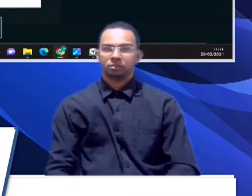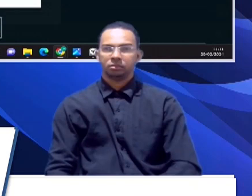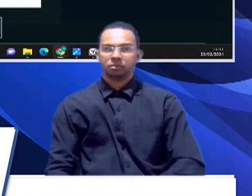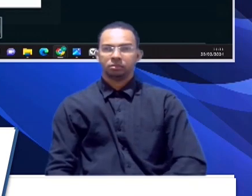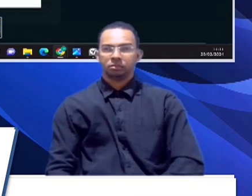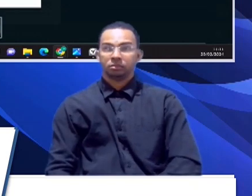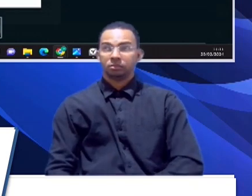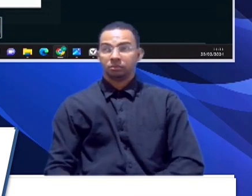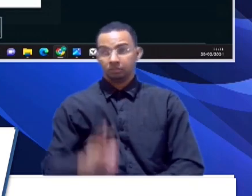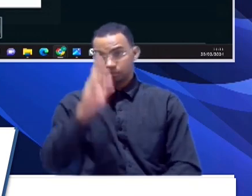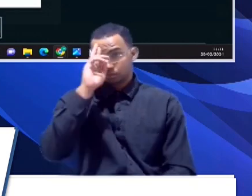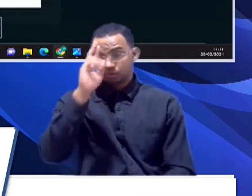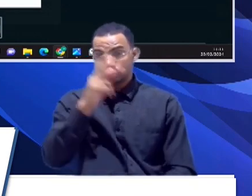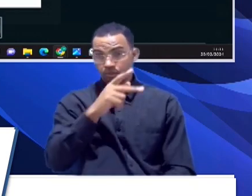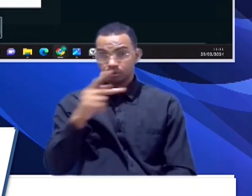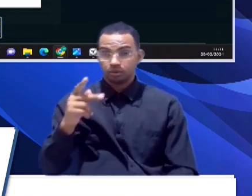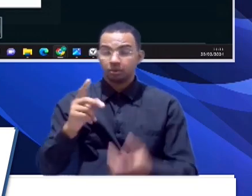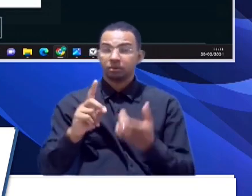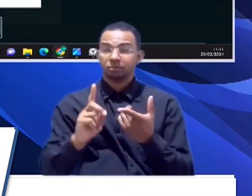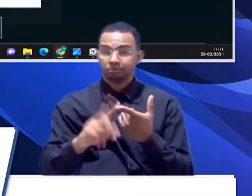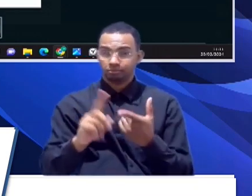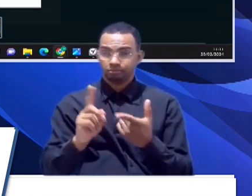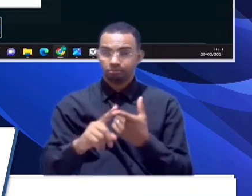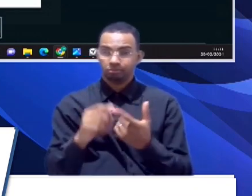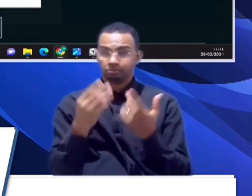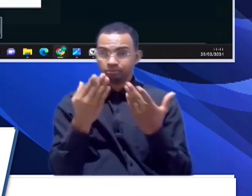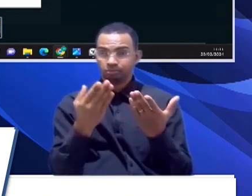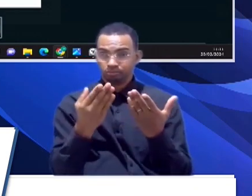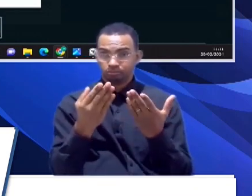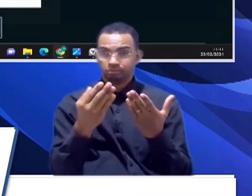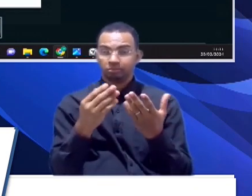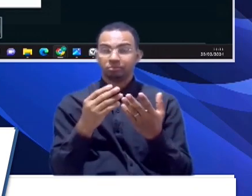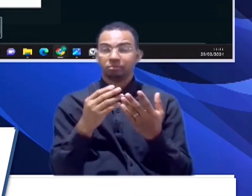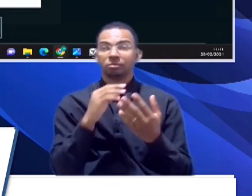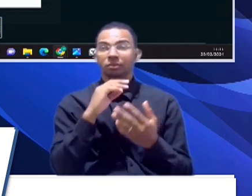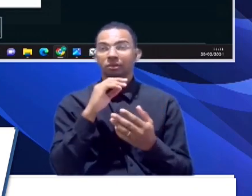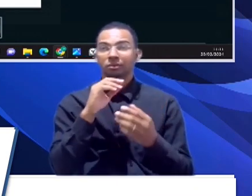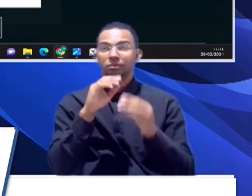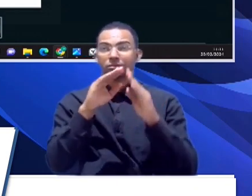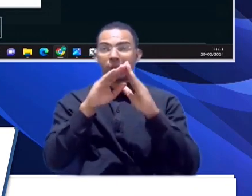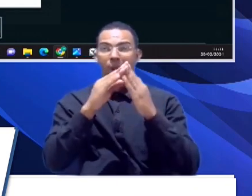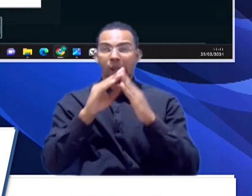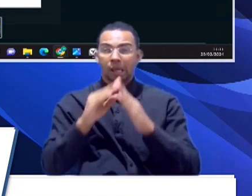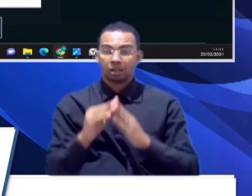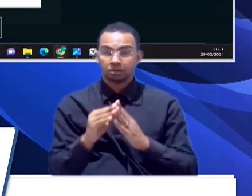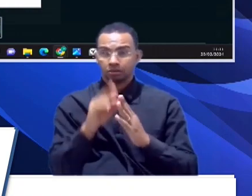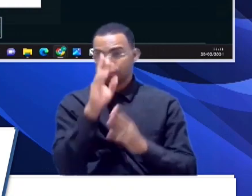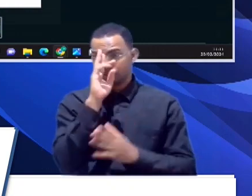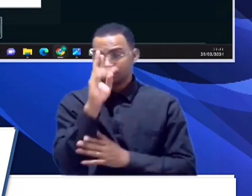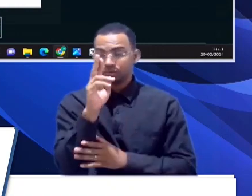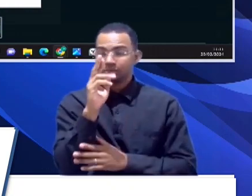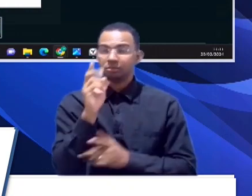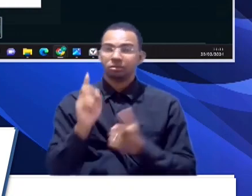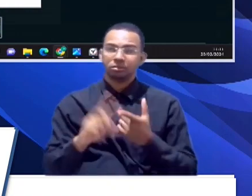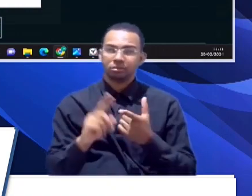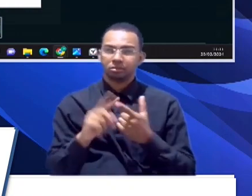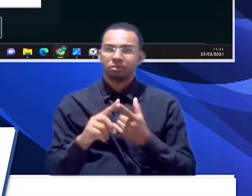Presidente, e além do mais, além dessa depredação, Vossa Excelência, como